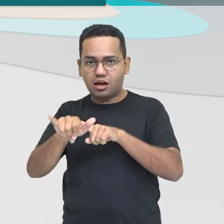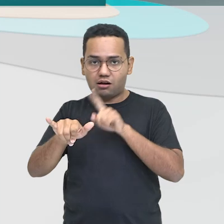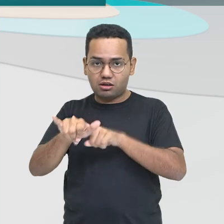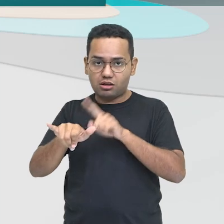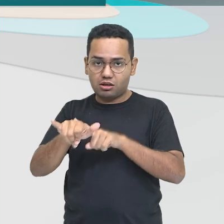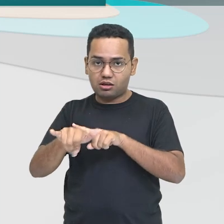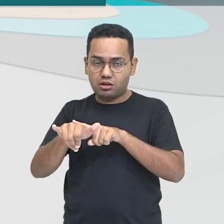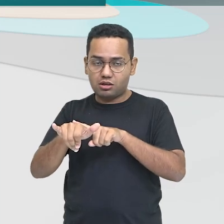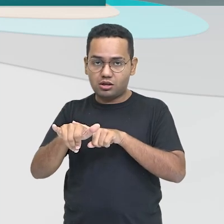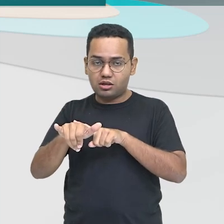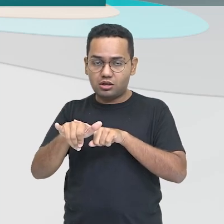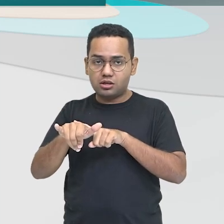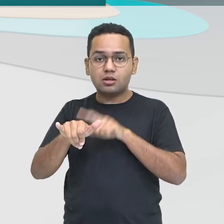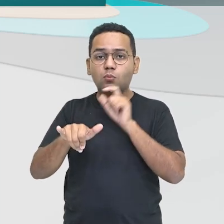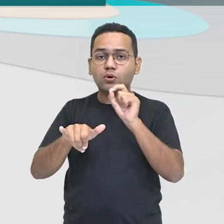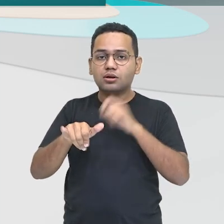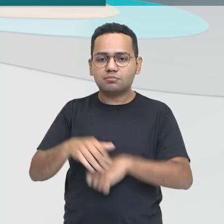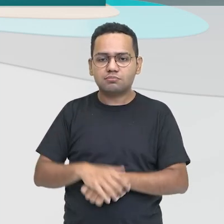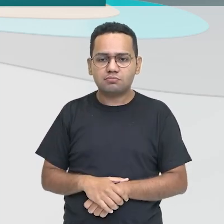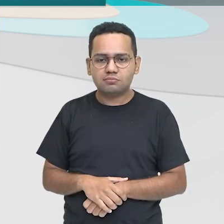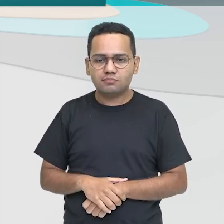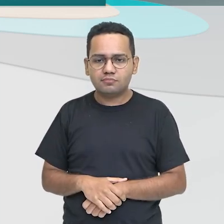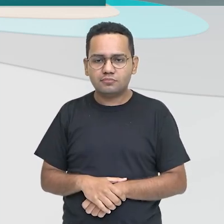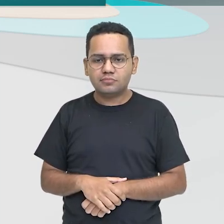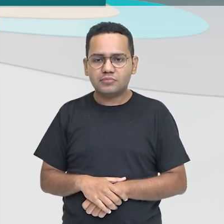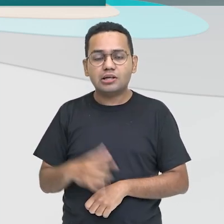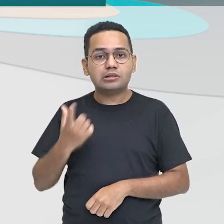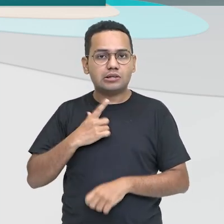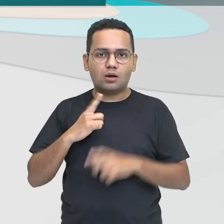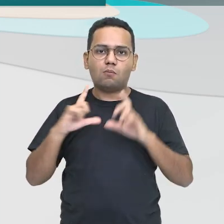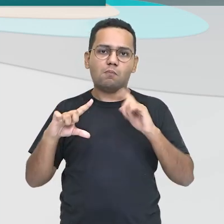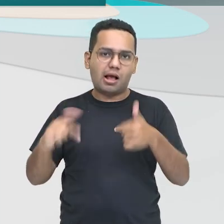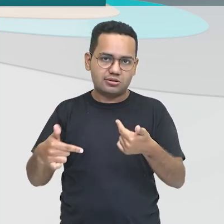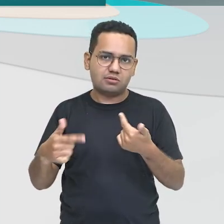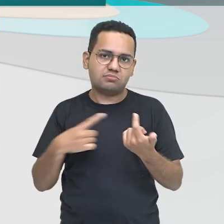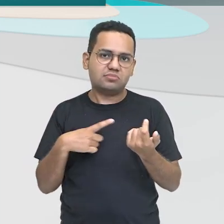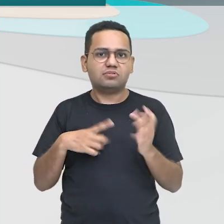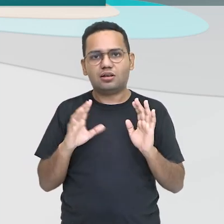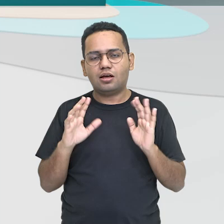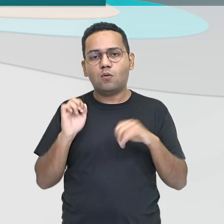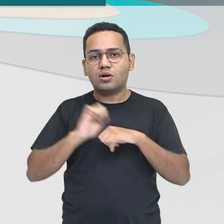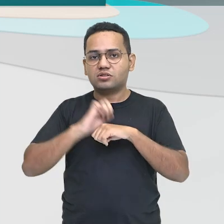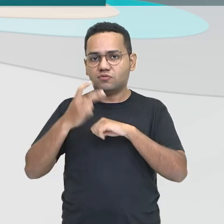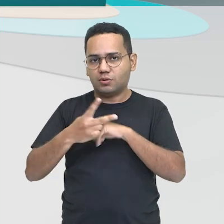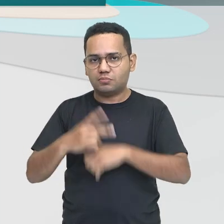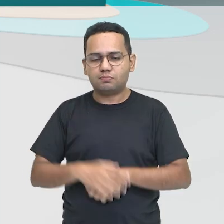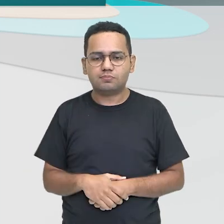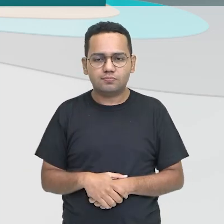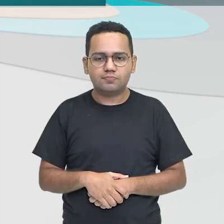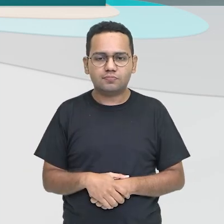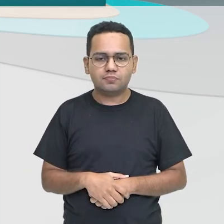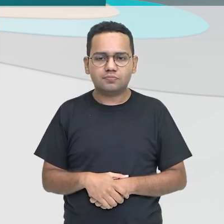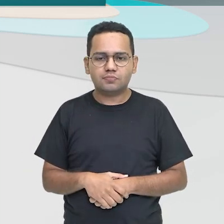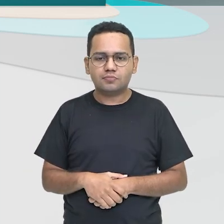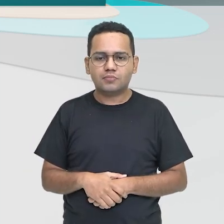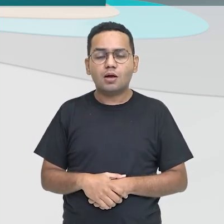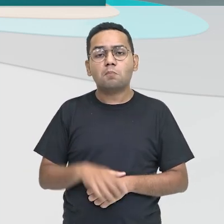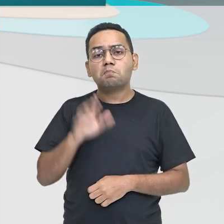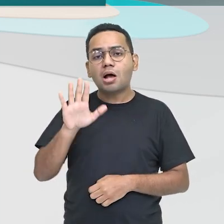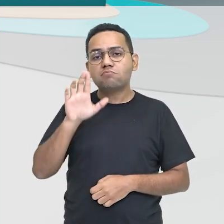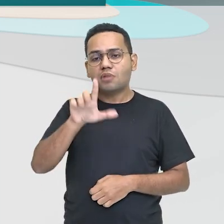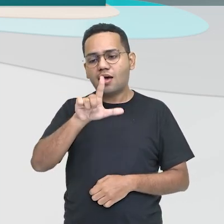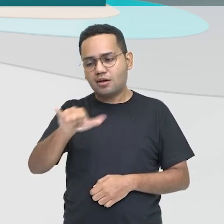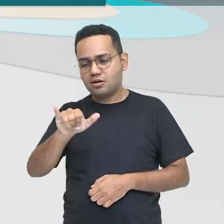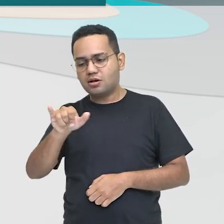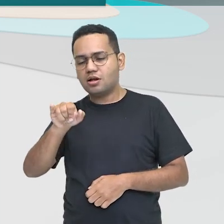é provável que ali nós estejamos, né, diante de um advérbio. Nesse caso, é só lembrar, né, que a terminação dele, a